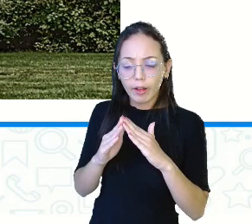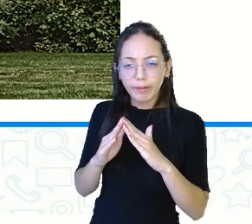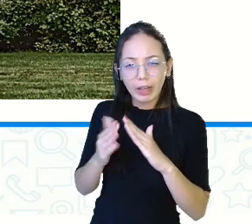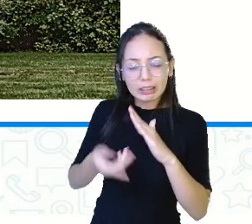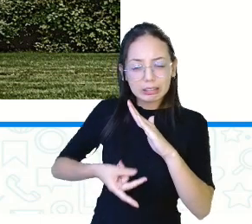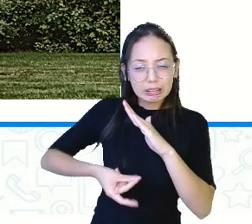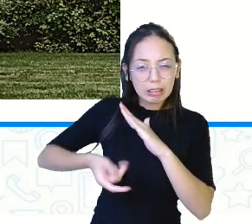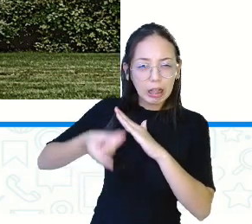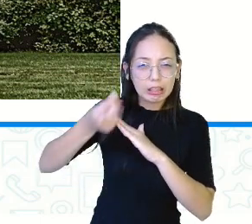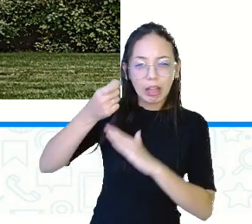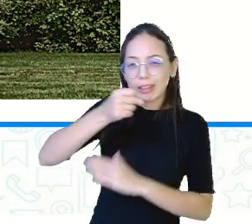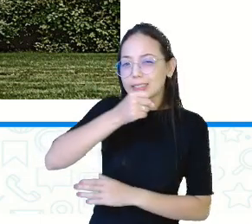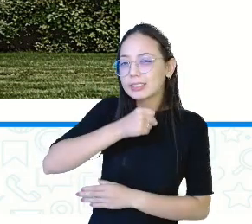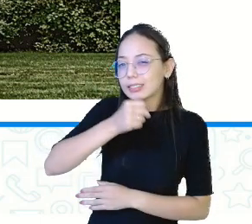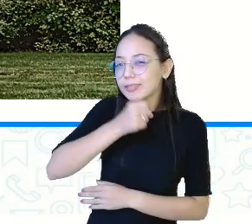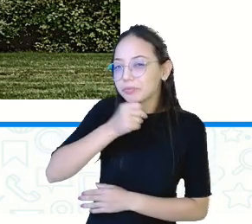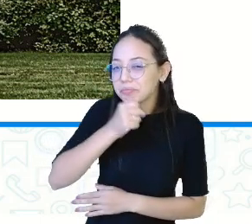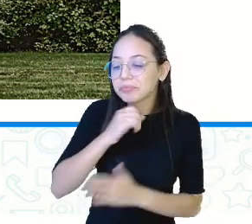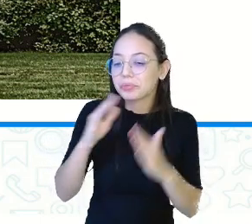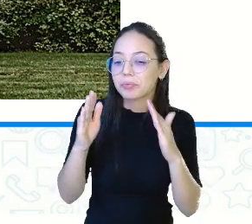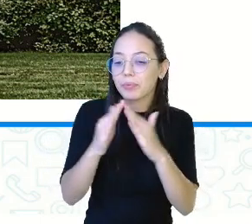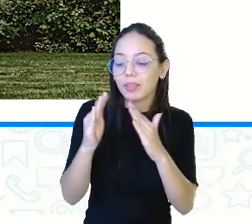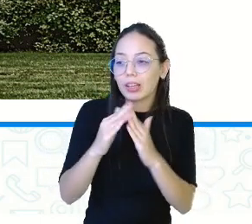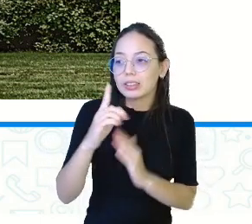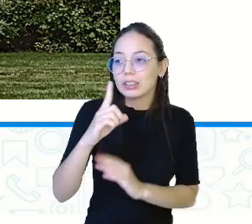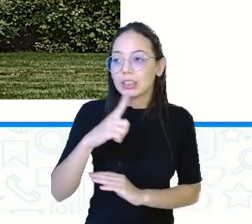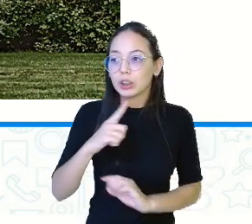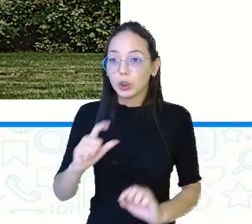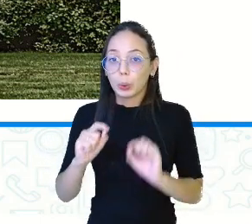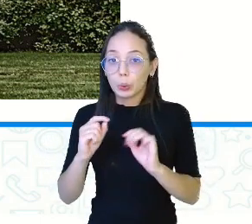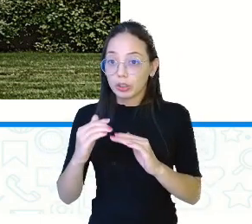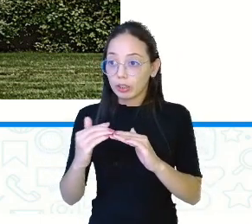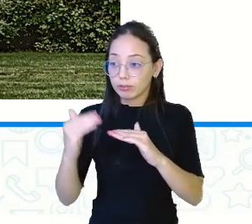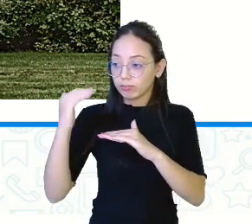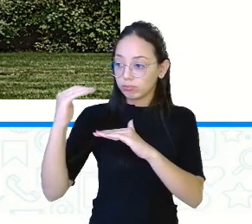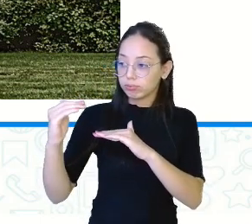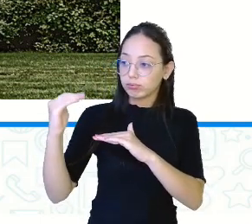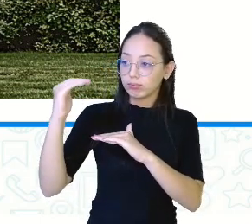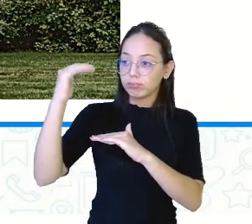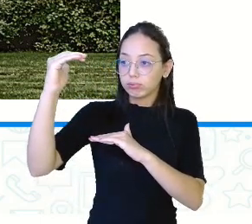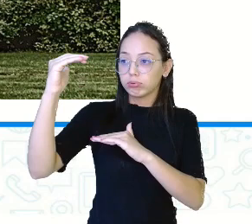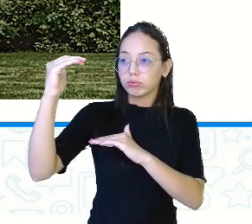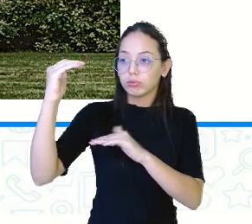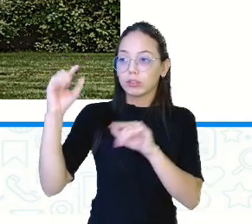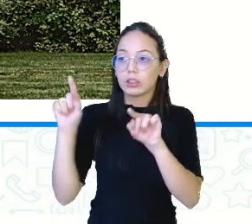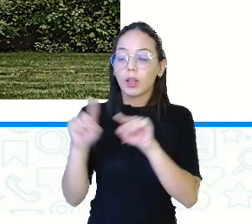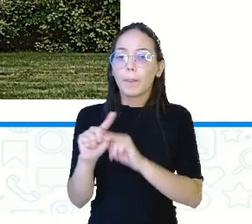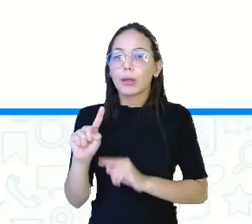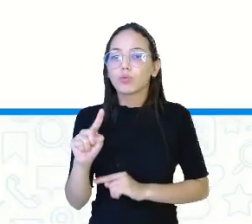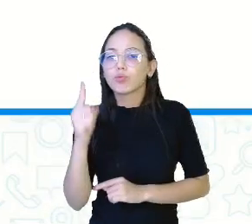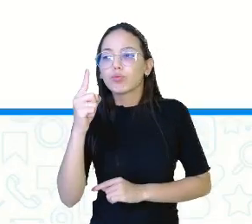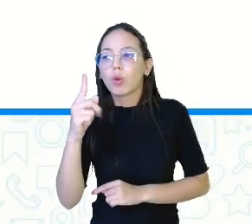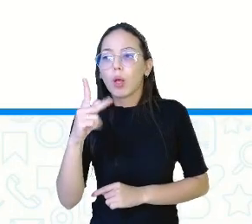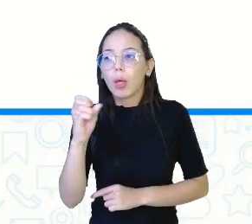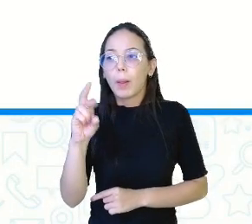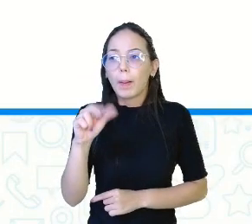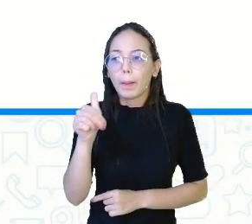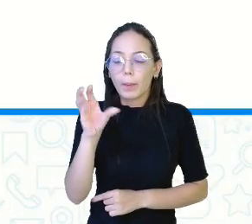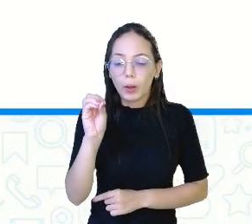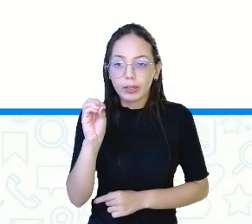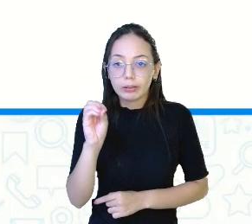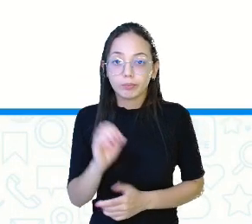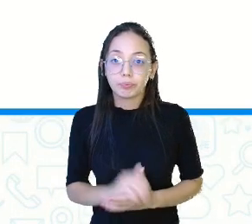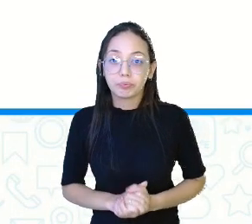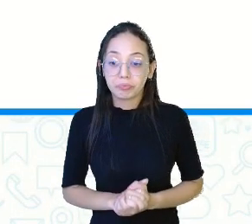bem antigas, daquelas que tem 2 andares e um porão.